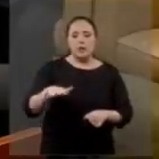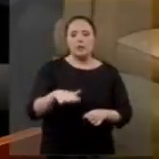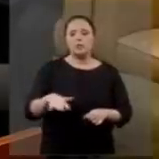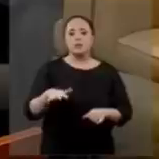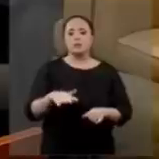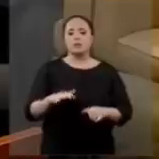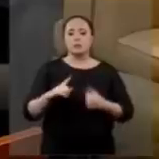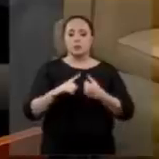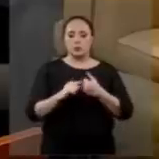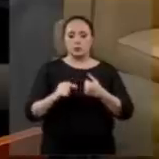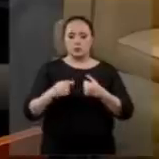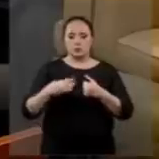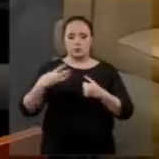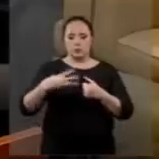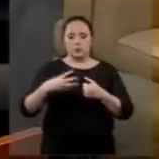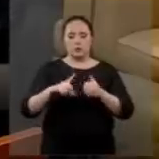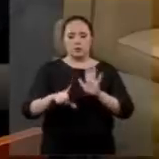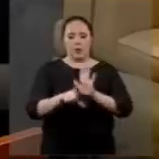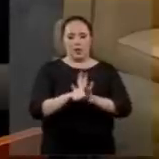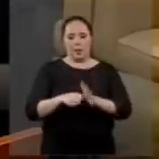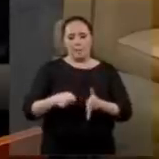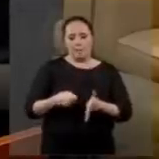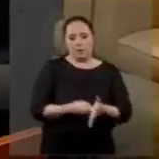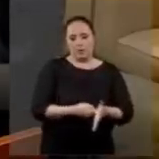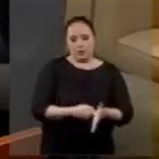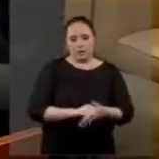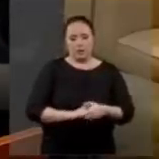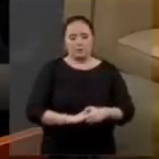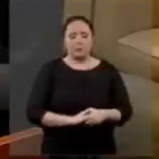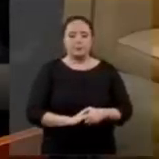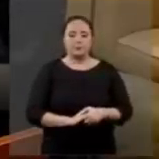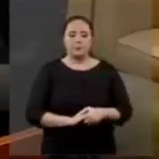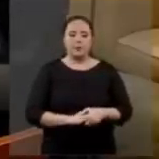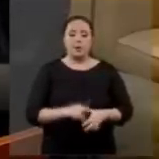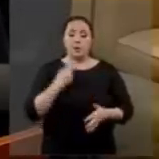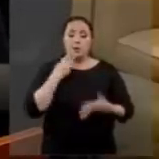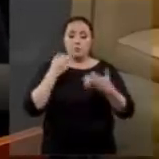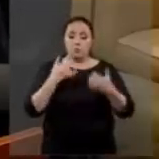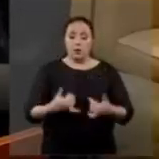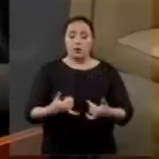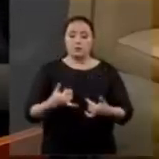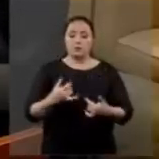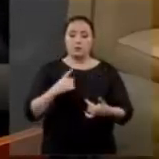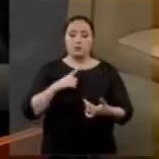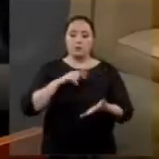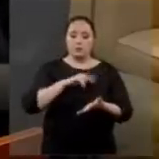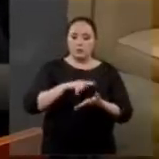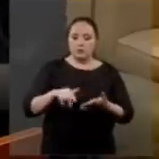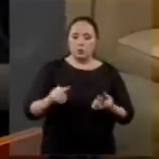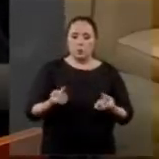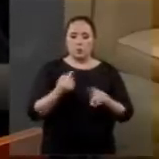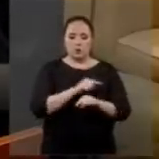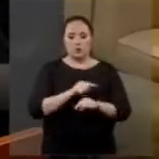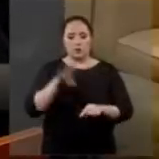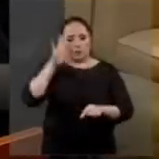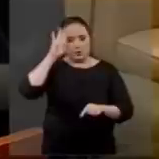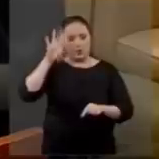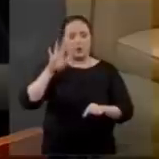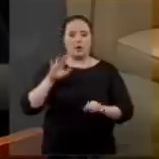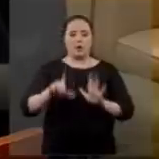diante do artigo 3º da lei impugnada, que diz que se revogam as disposições em contrário, especialmente a Lei